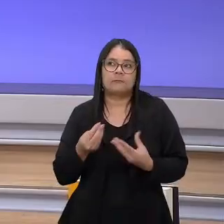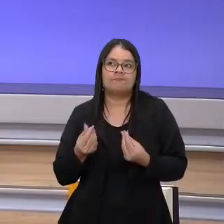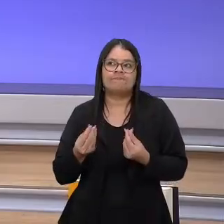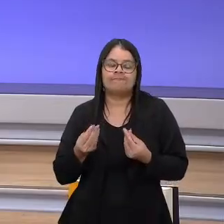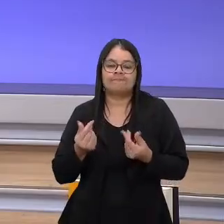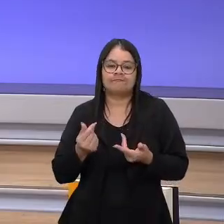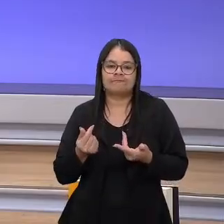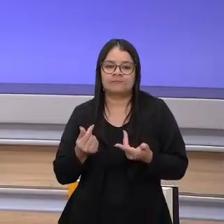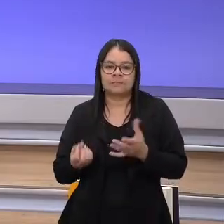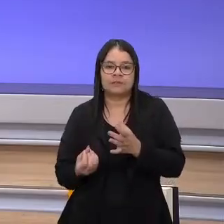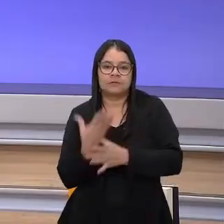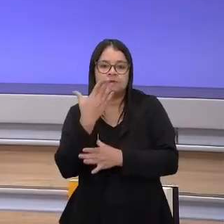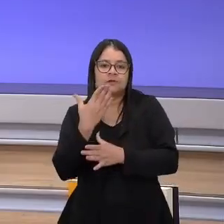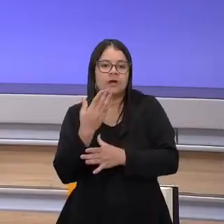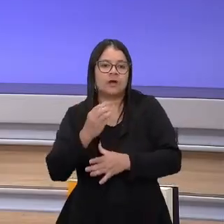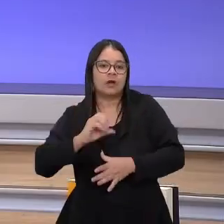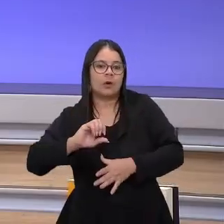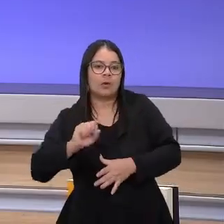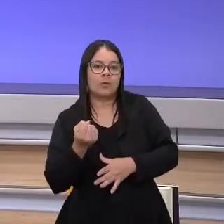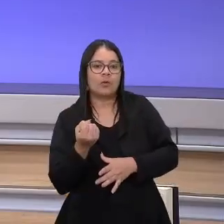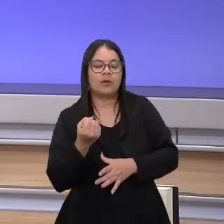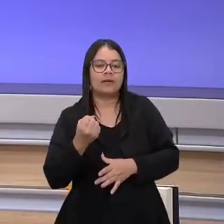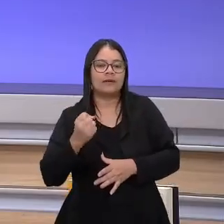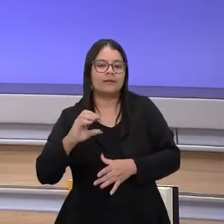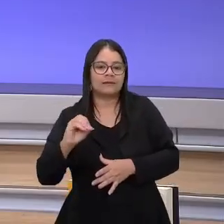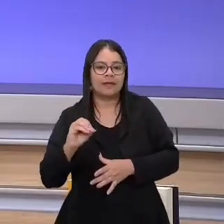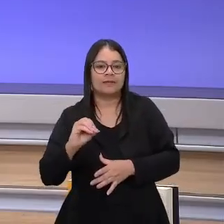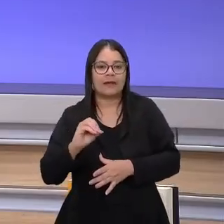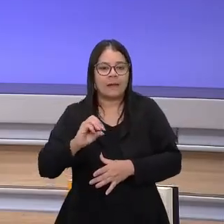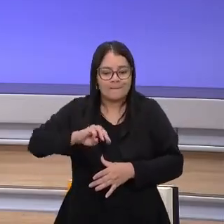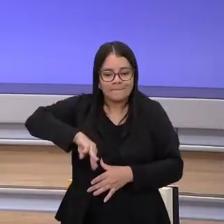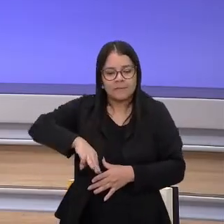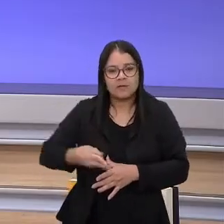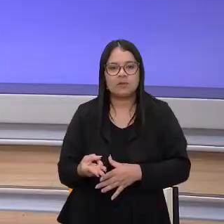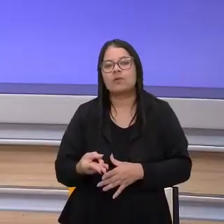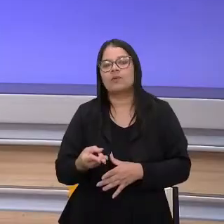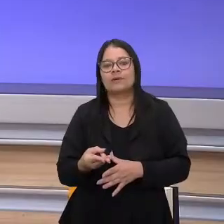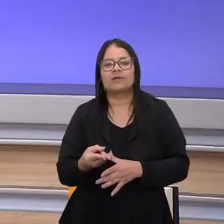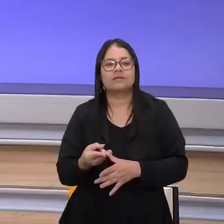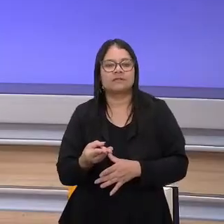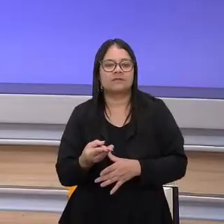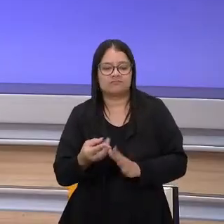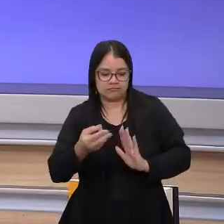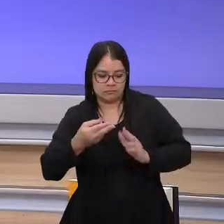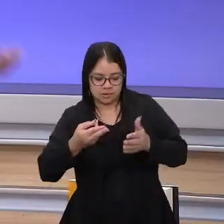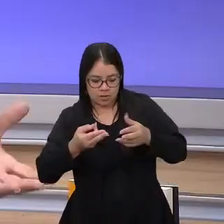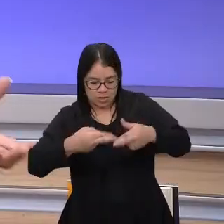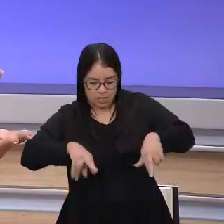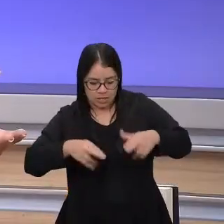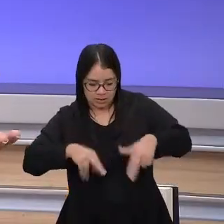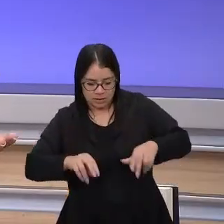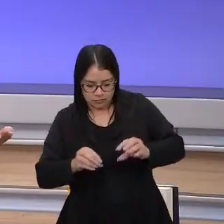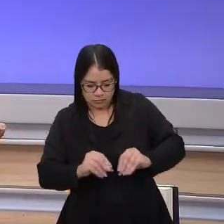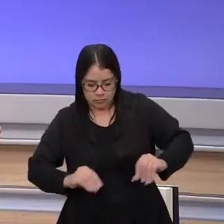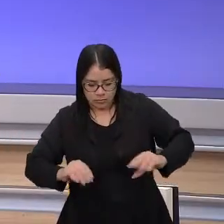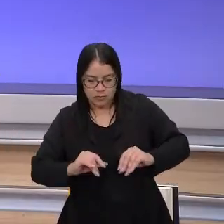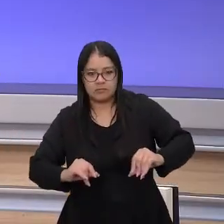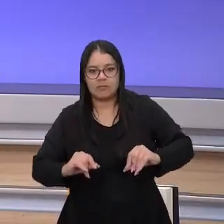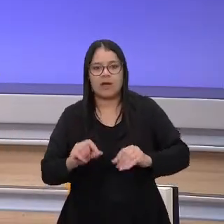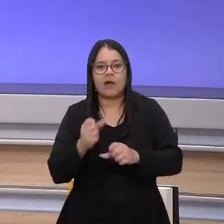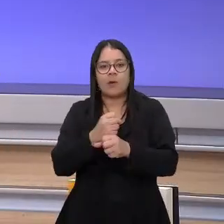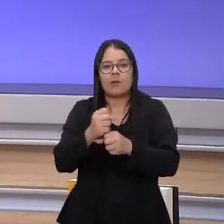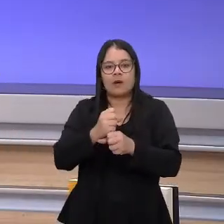ele produz em torno de 80 milhões de toneladas resíduo ano. Só que somente